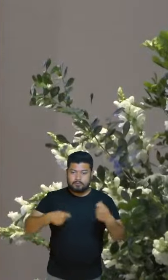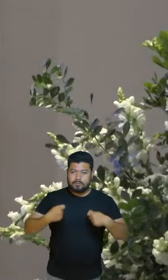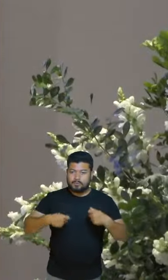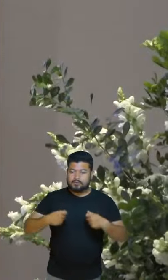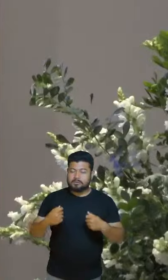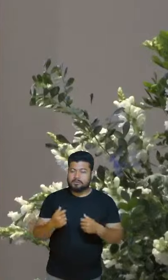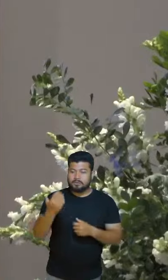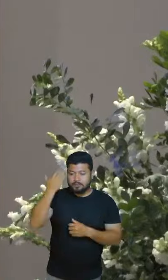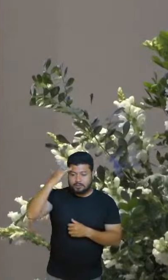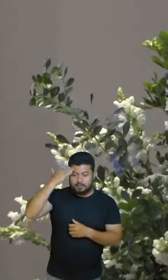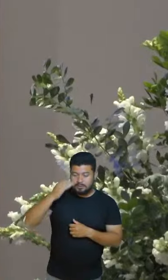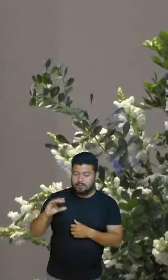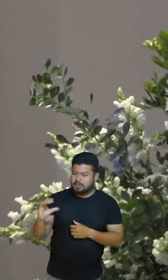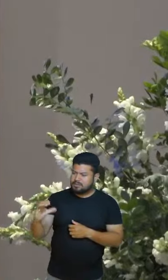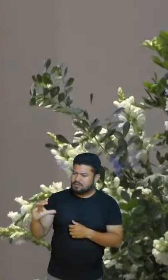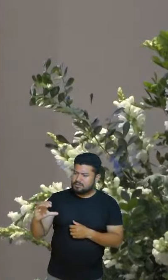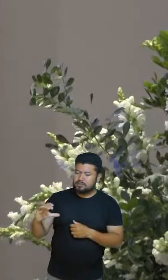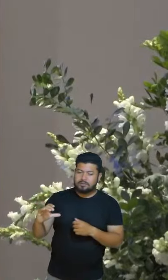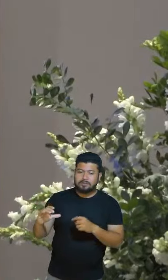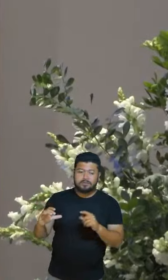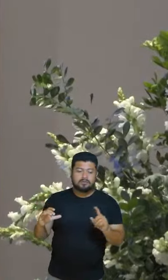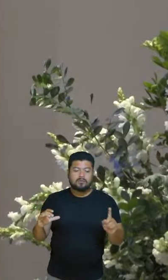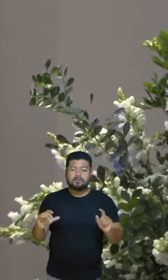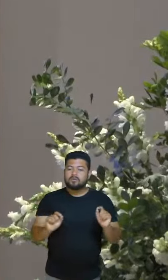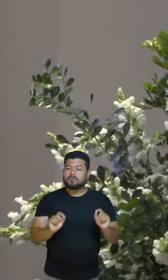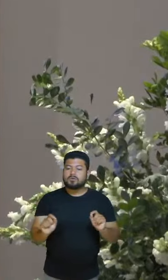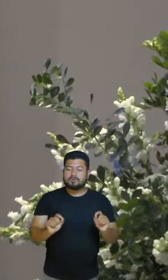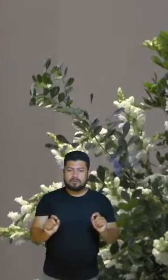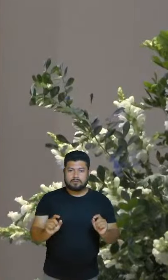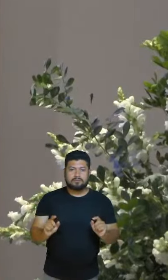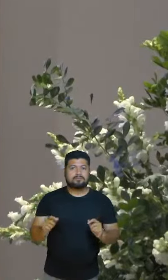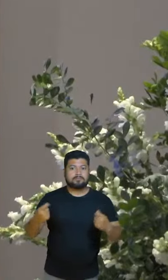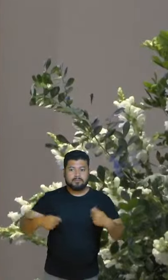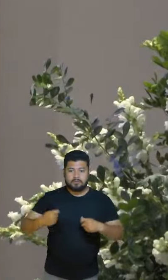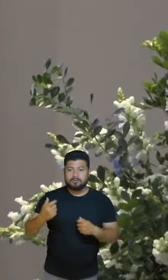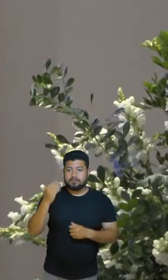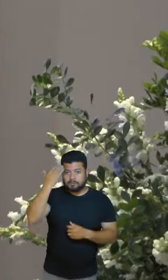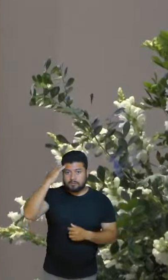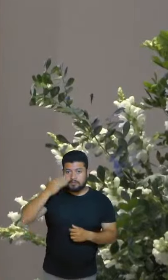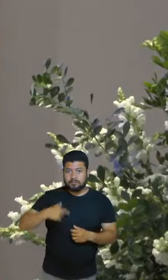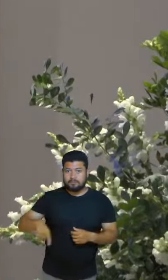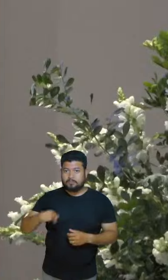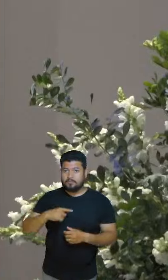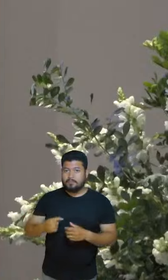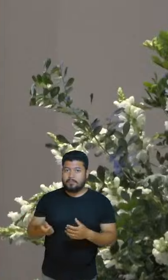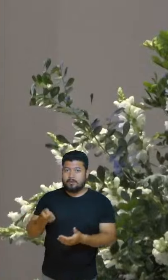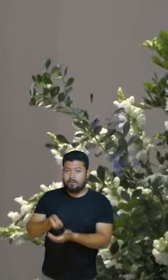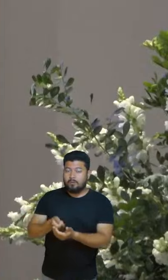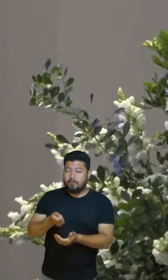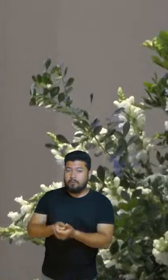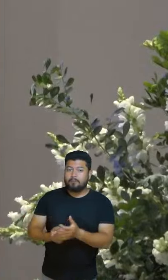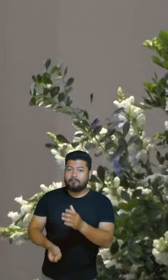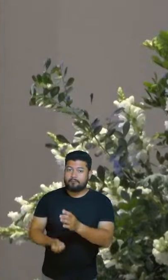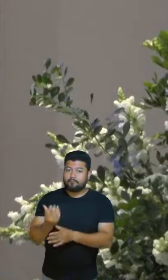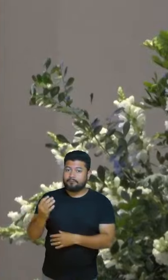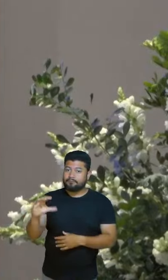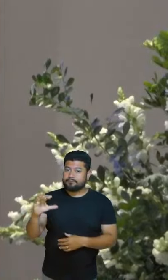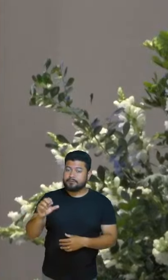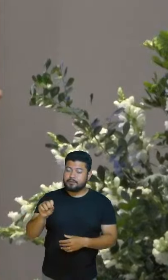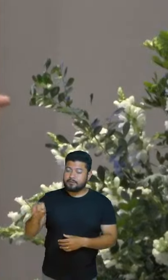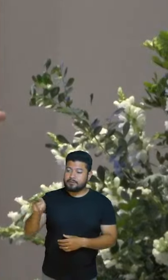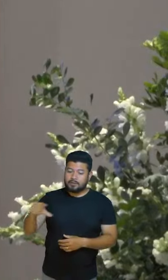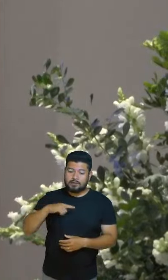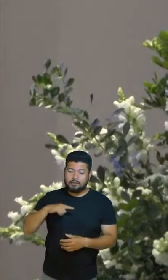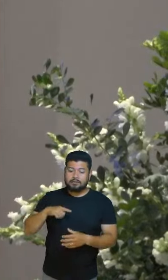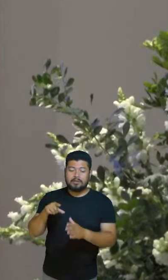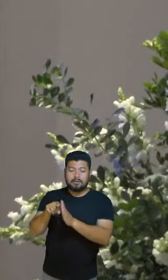verificar que nas universidades nós somos obrigados a produzir ciência a pessoa é cobrada Então se ela tiver uma pesquisa que